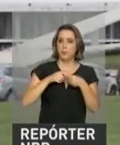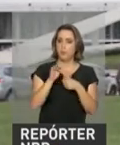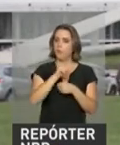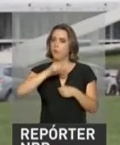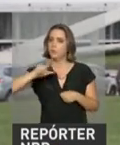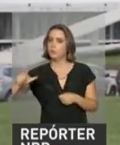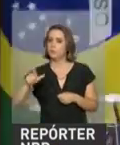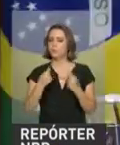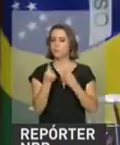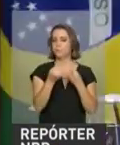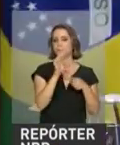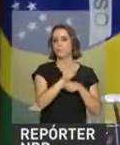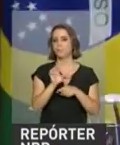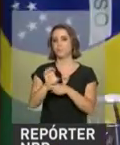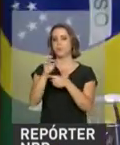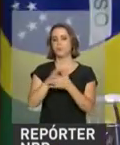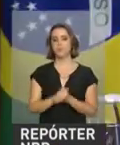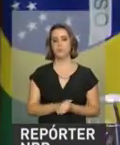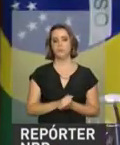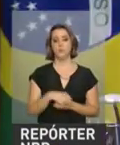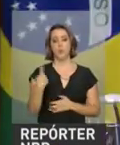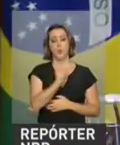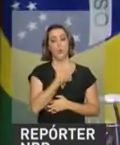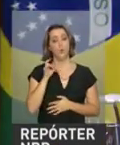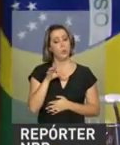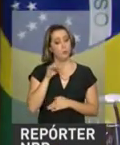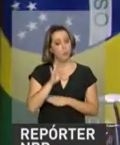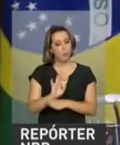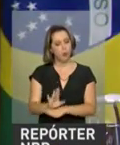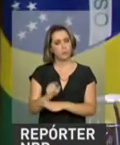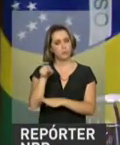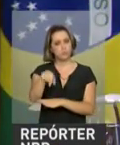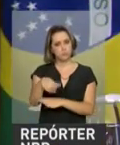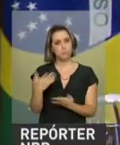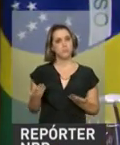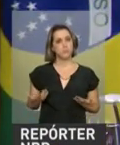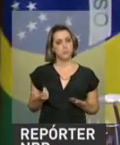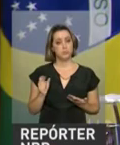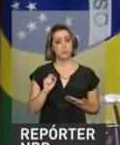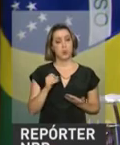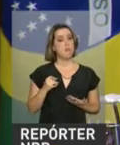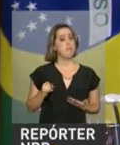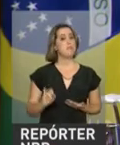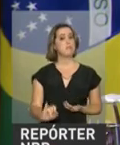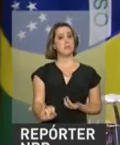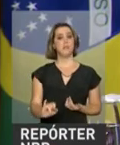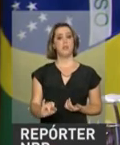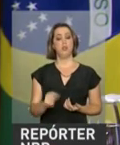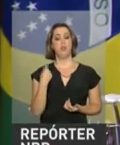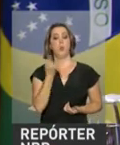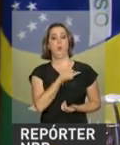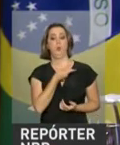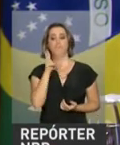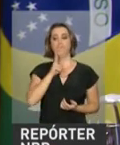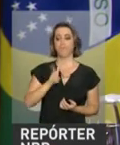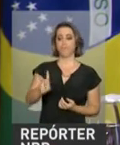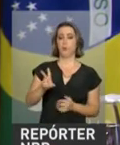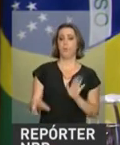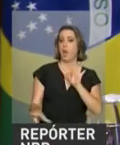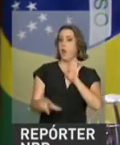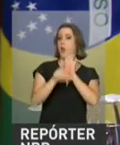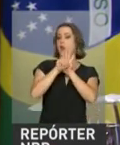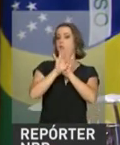dos estados. Nós só poderemos auxiliar a União Federal se nós tivermos essa conjugação, a lei